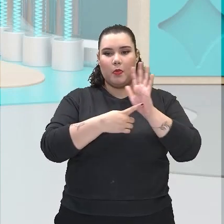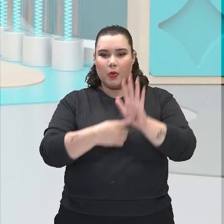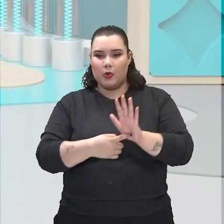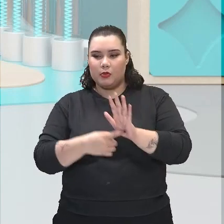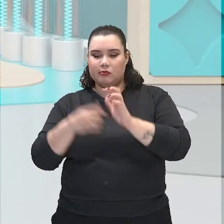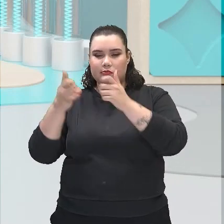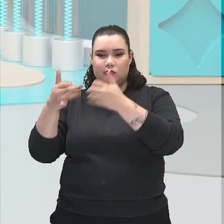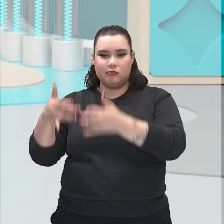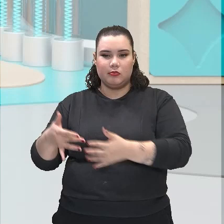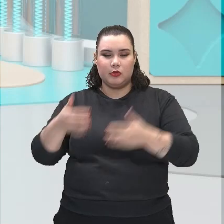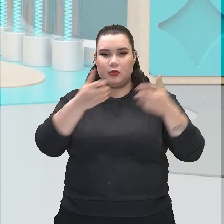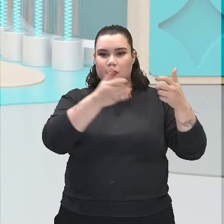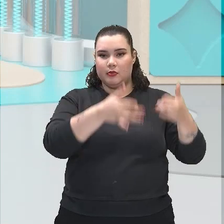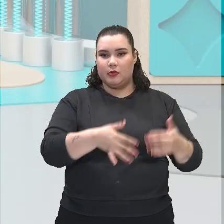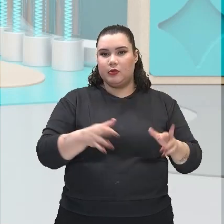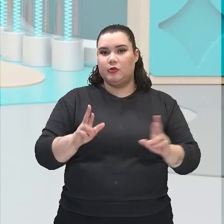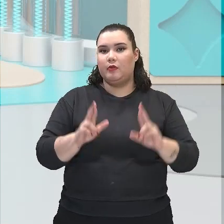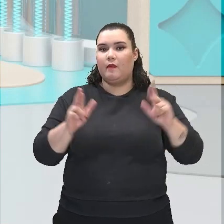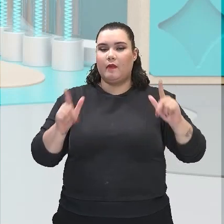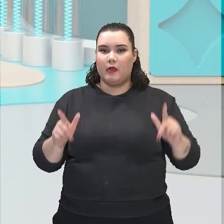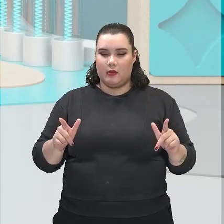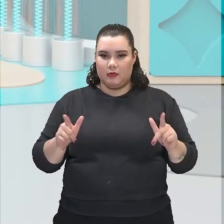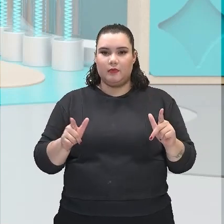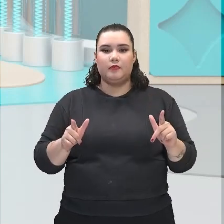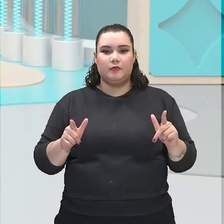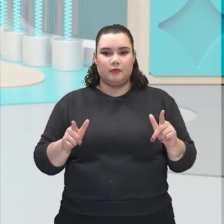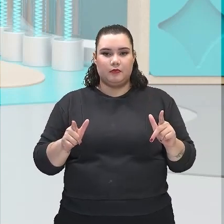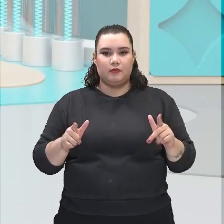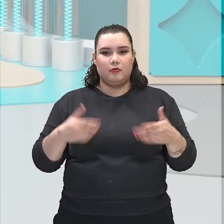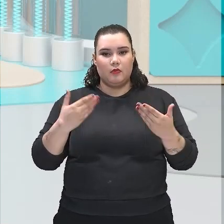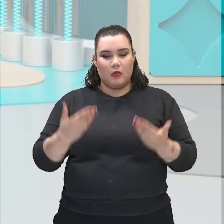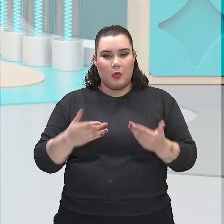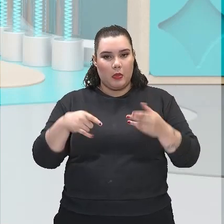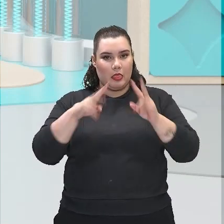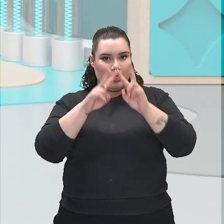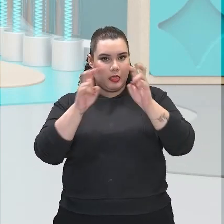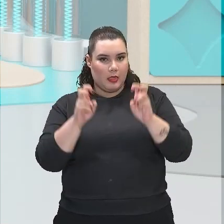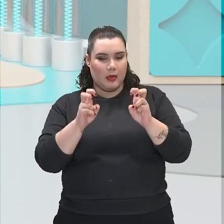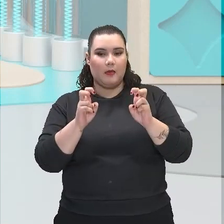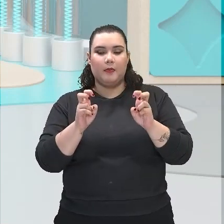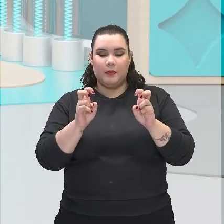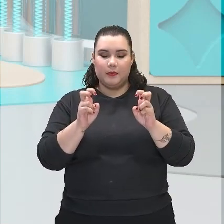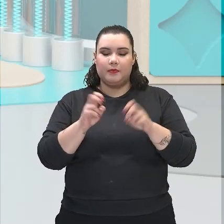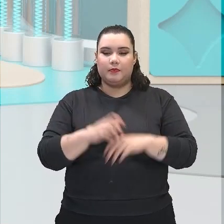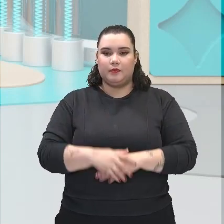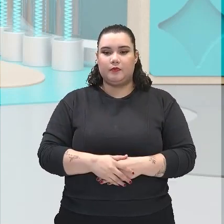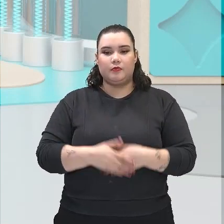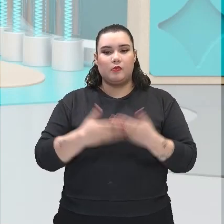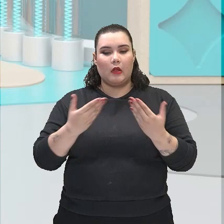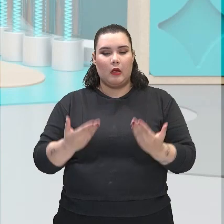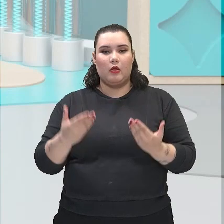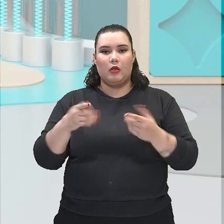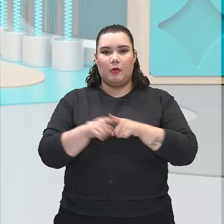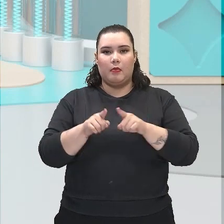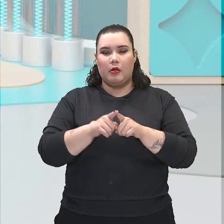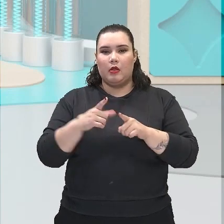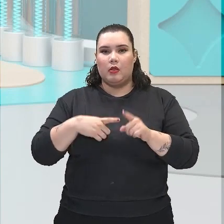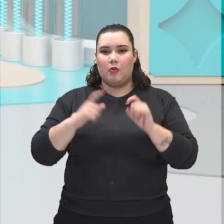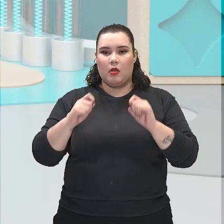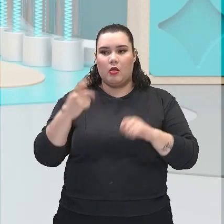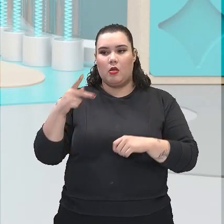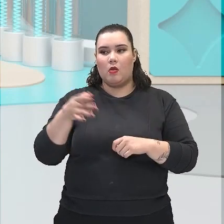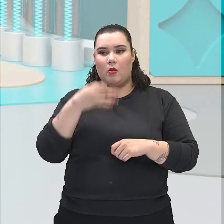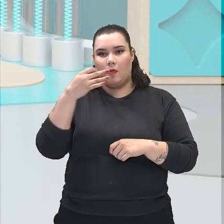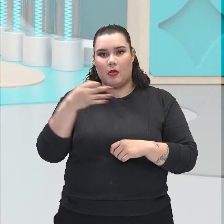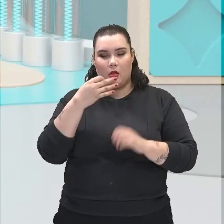vista diferentes, opiniões diferentes em respeito a este assunto, Então abordaram essa questão, colocaram o seu ponto de vista